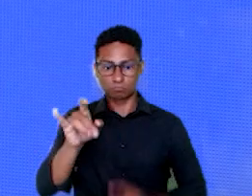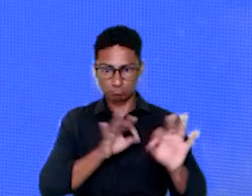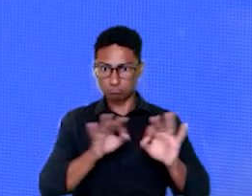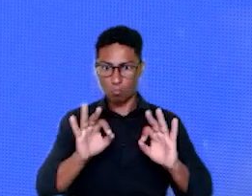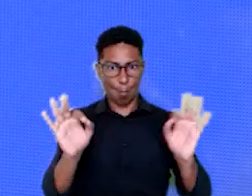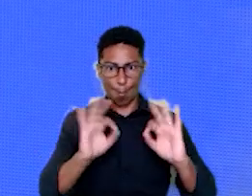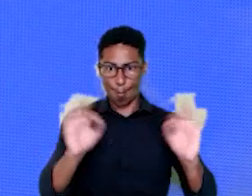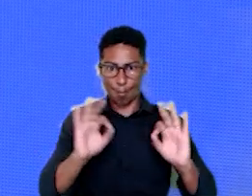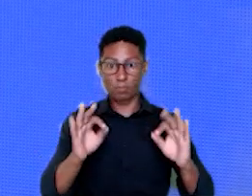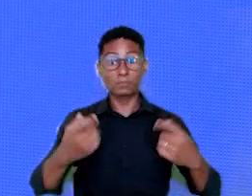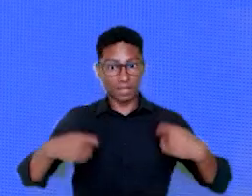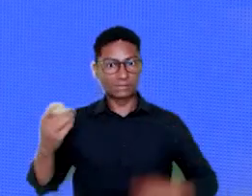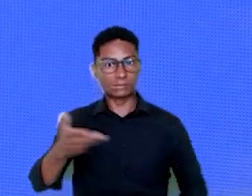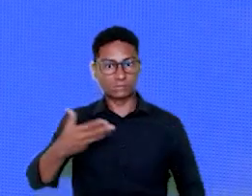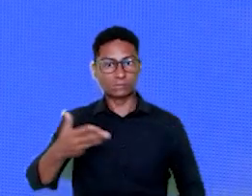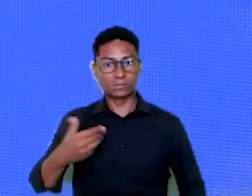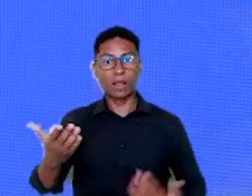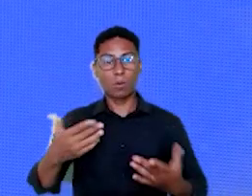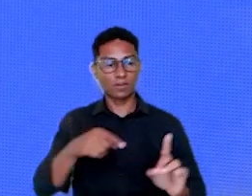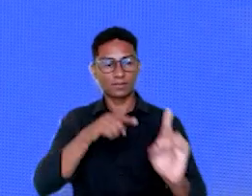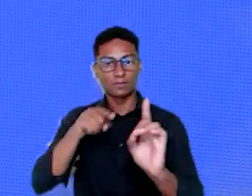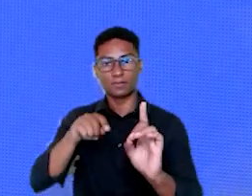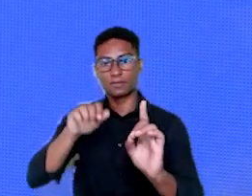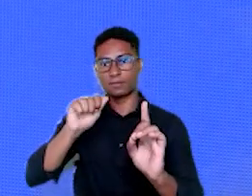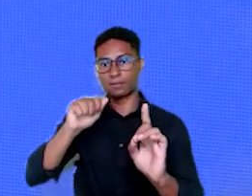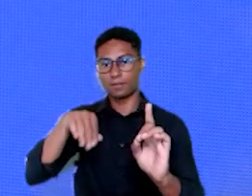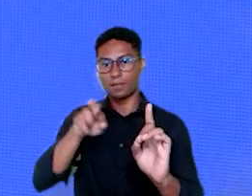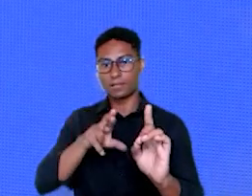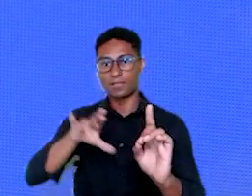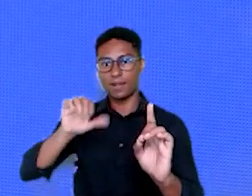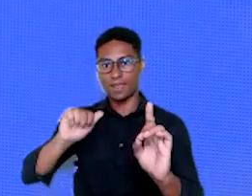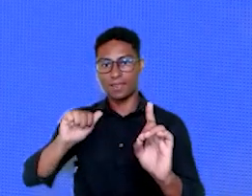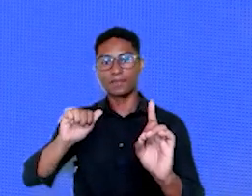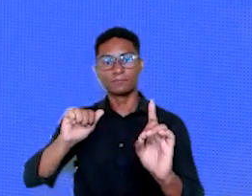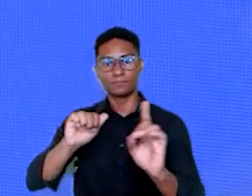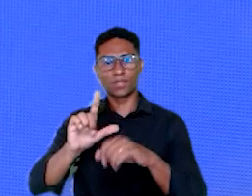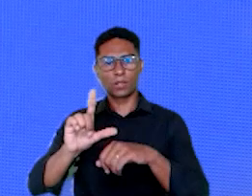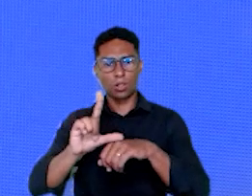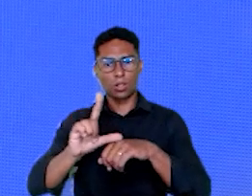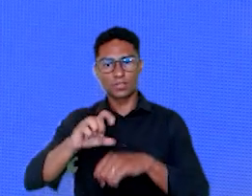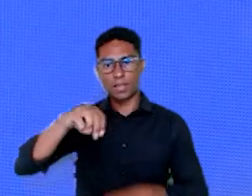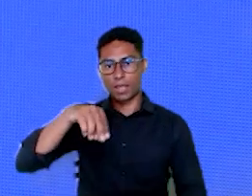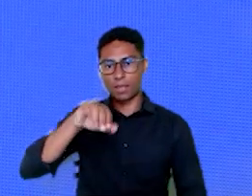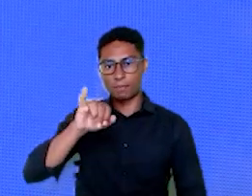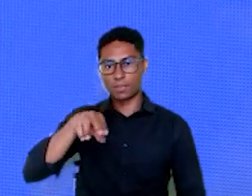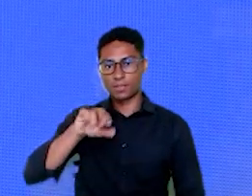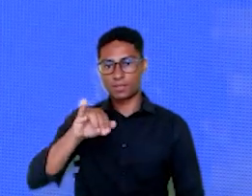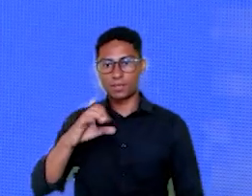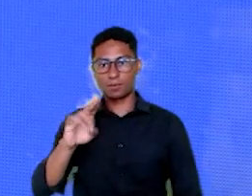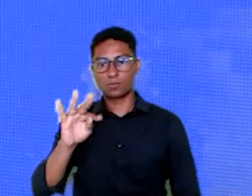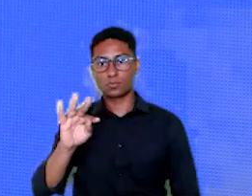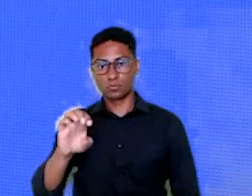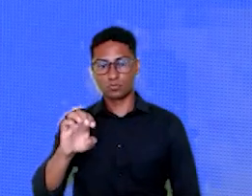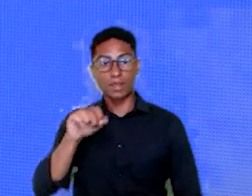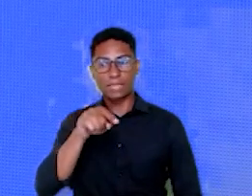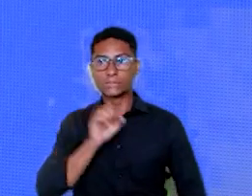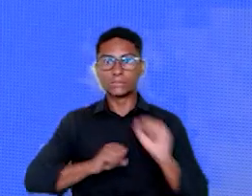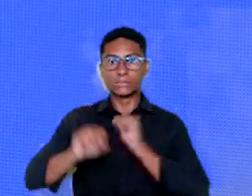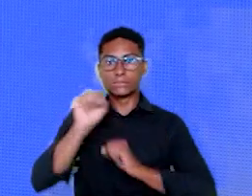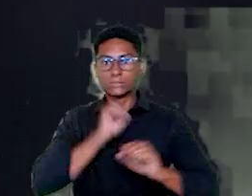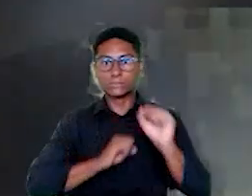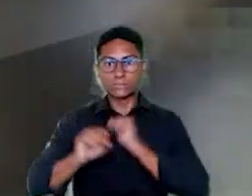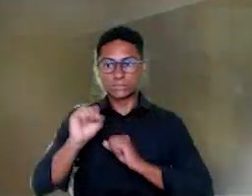a história da empresária Andrea Tessu, da loja Mini Cute, que está otimista com as vendas e começou a se organizar com